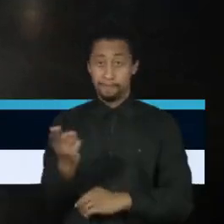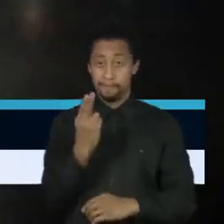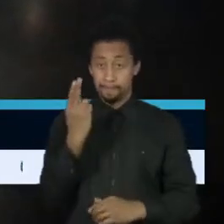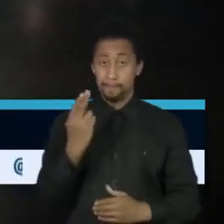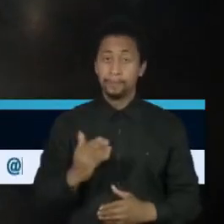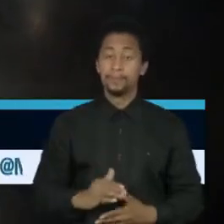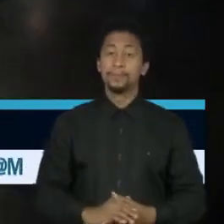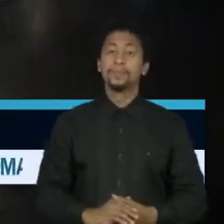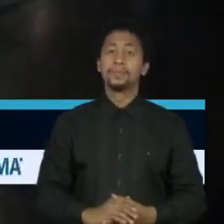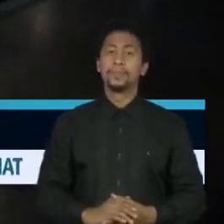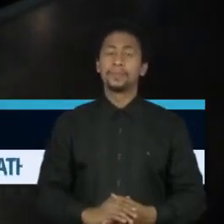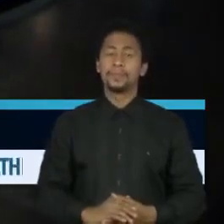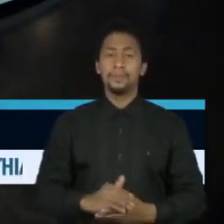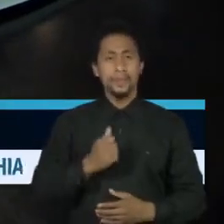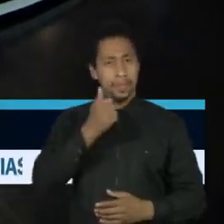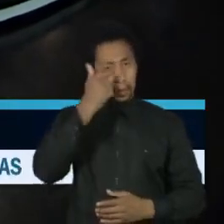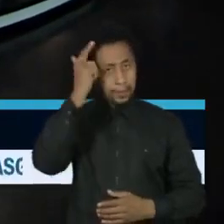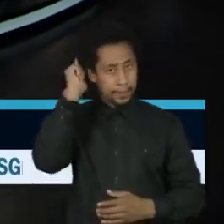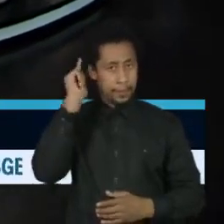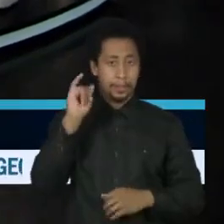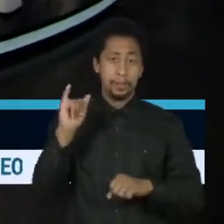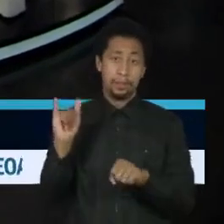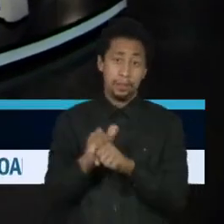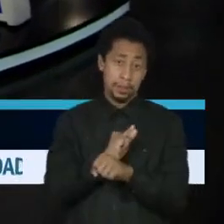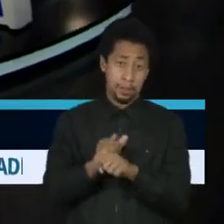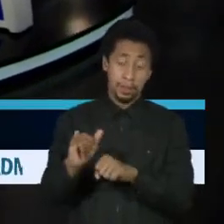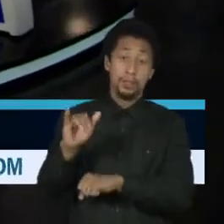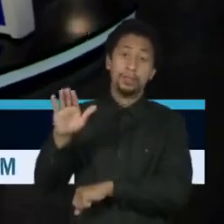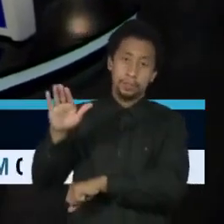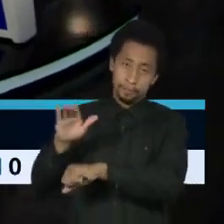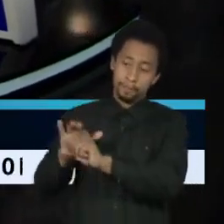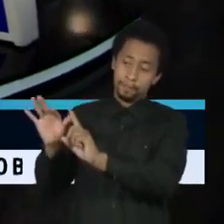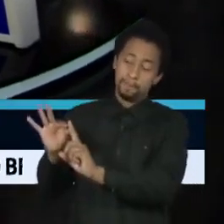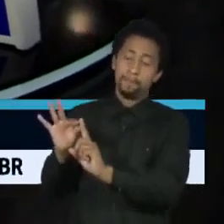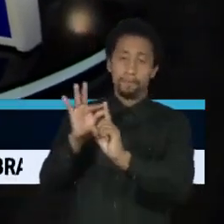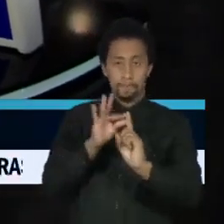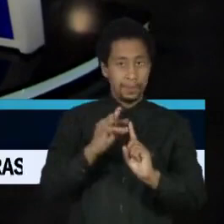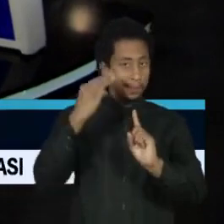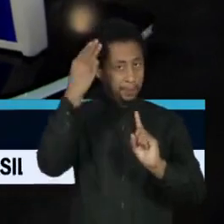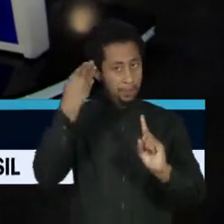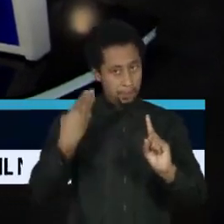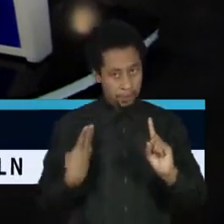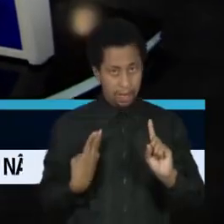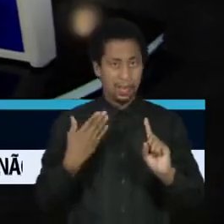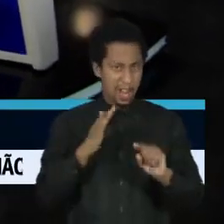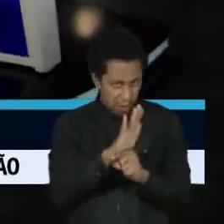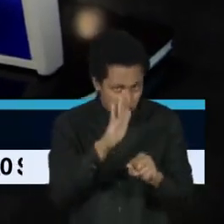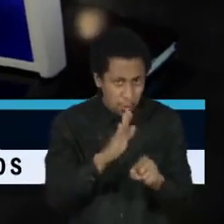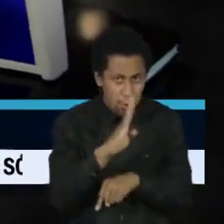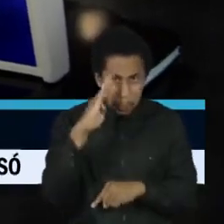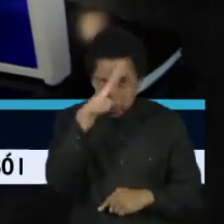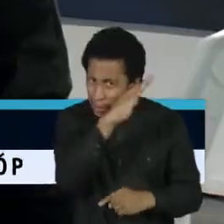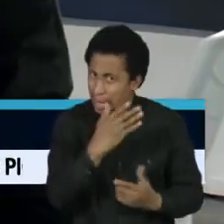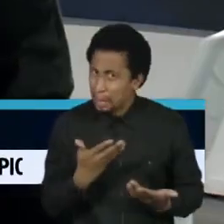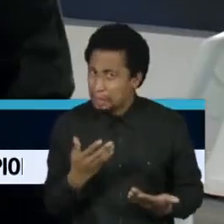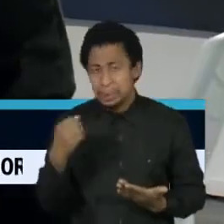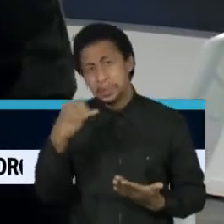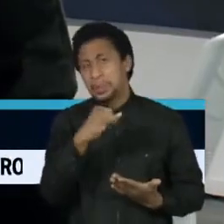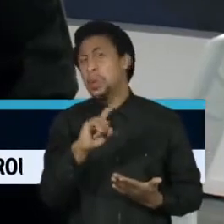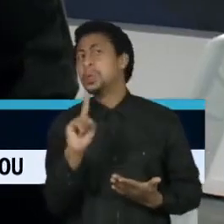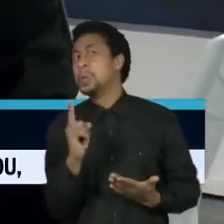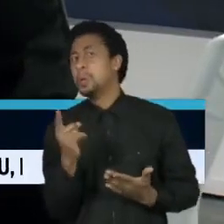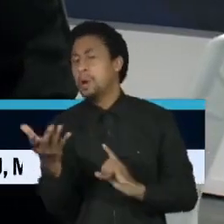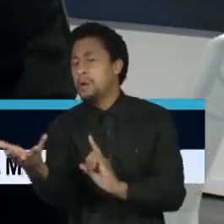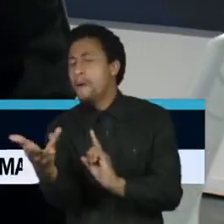tu tás essa estratégia de colocar Michele na campanha pode realmente aproximar o presidente bolsonaro desse público feminino e